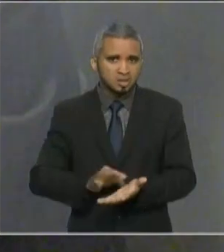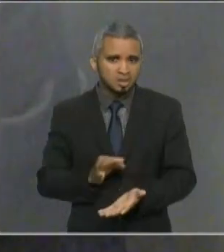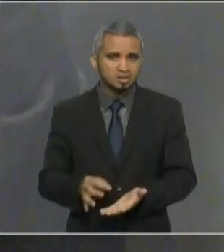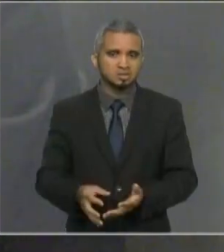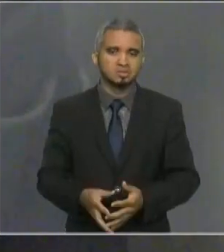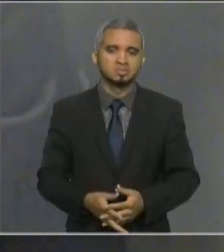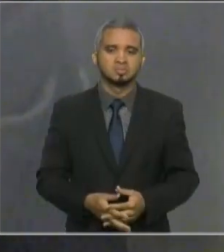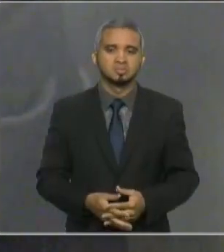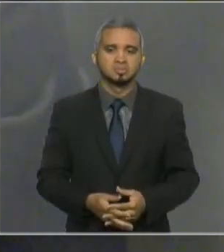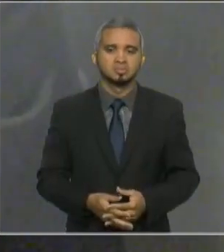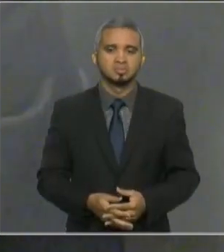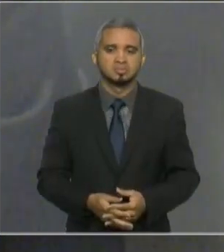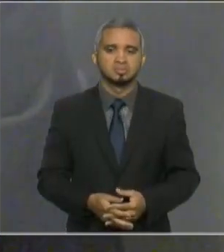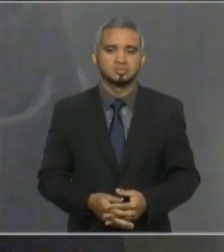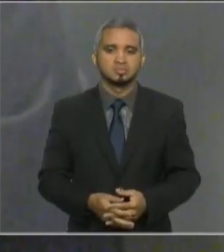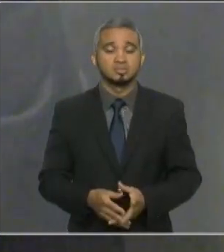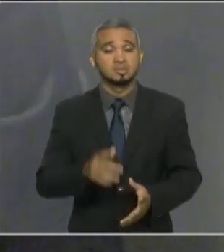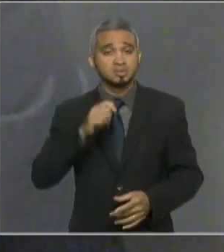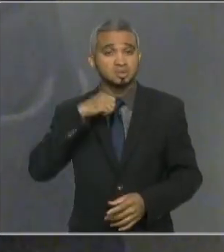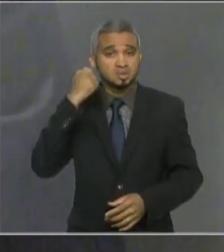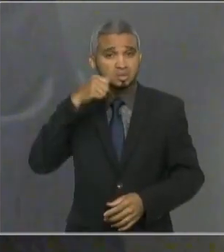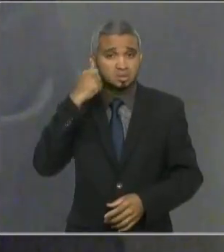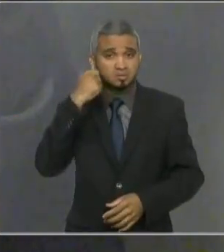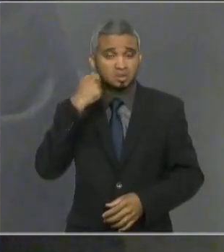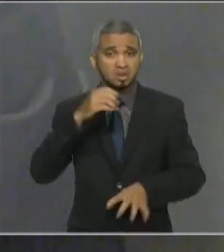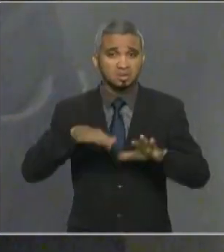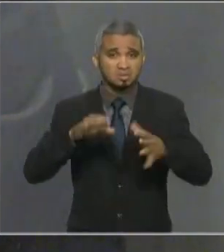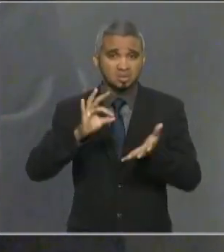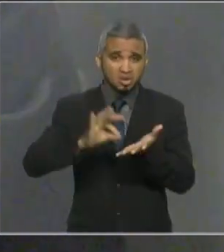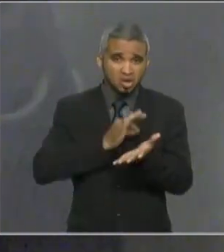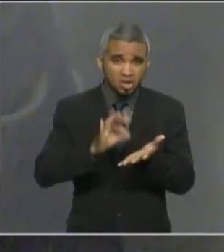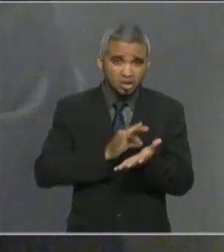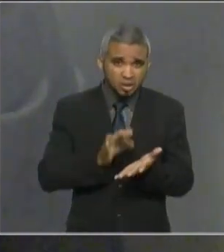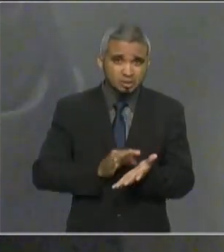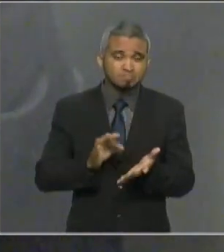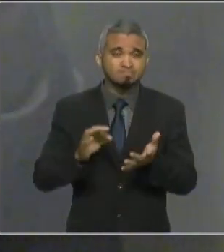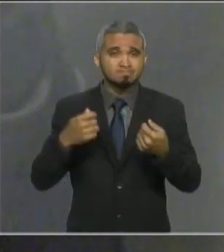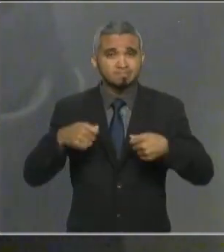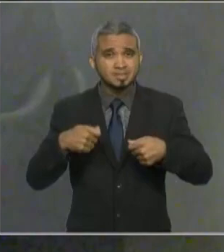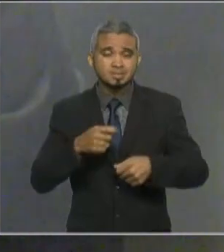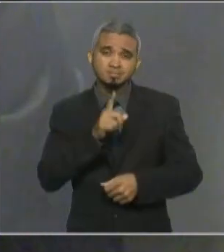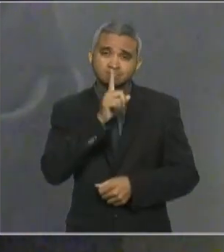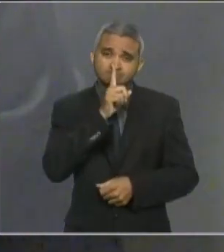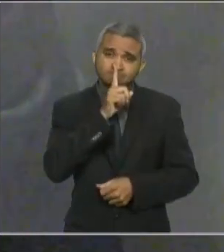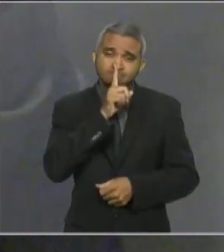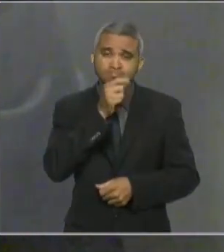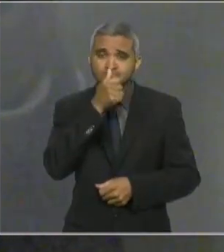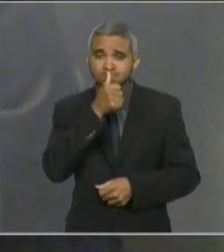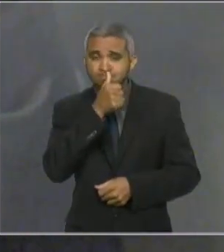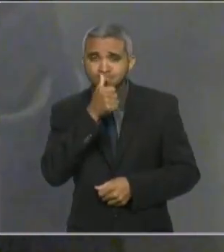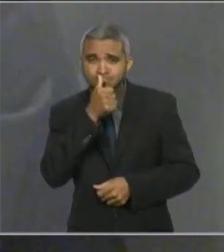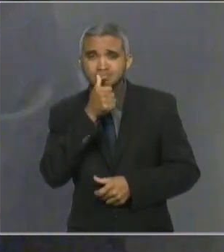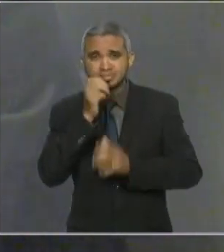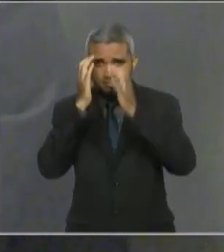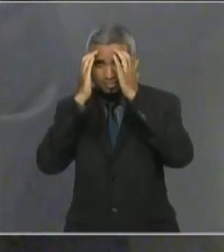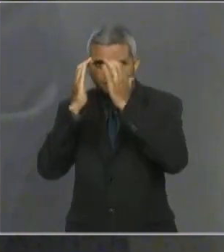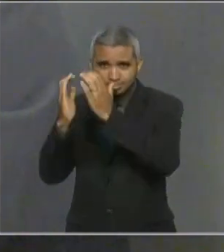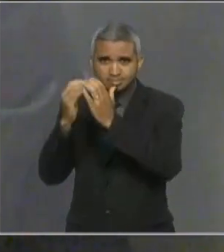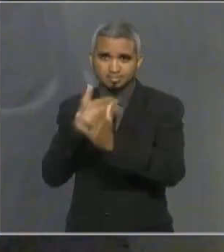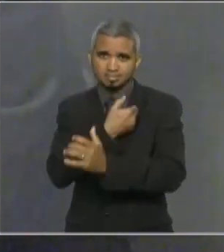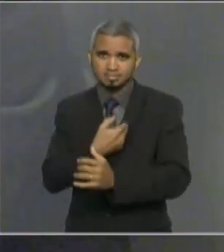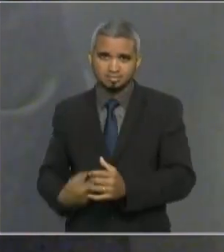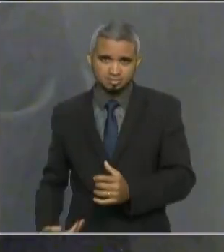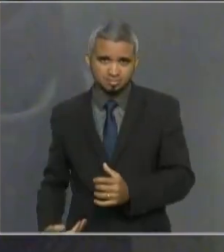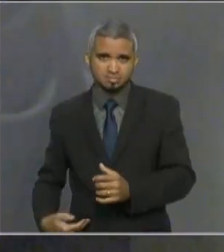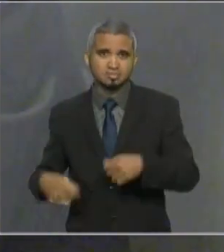e quem está ali precisa continuar com esses contratos, e sendo forçados a fazerem campanha ao candidato do governo